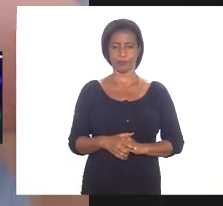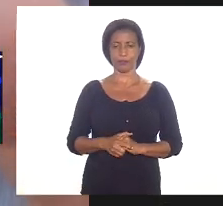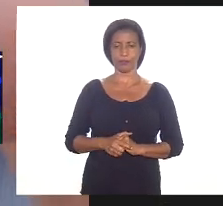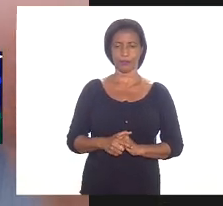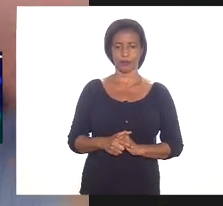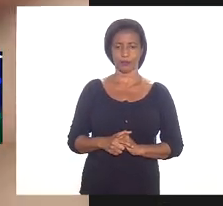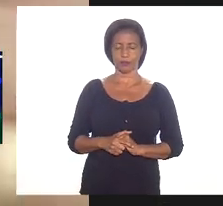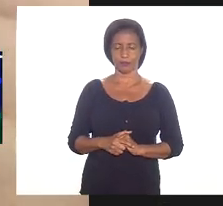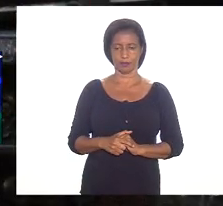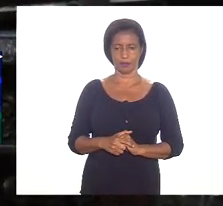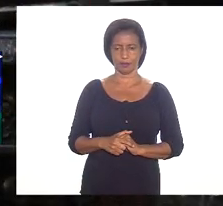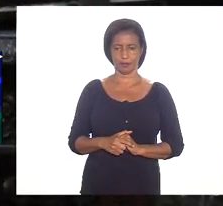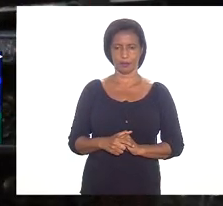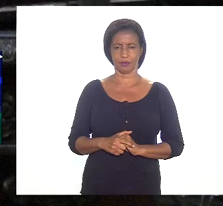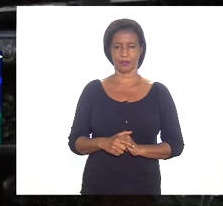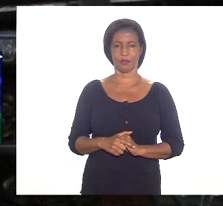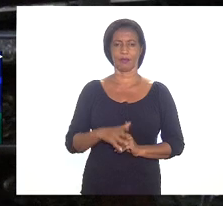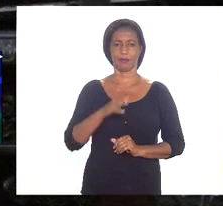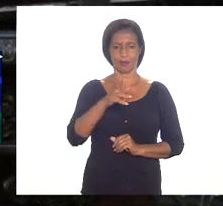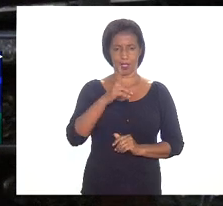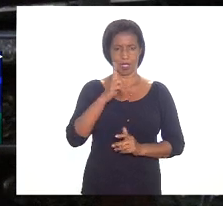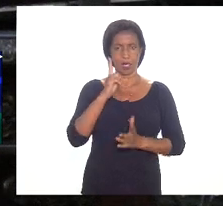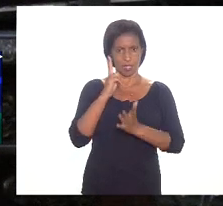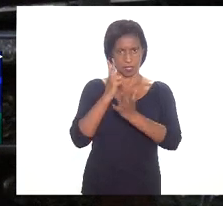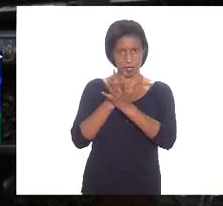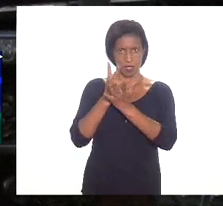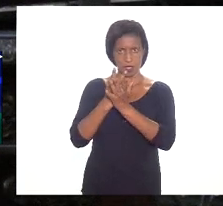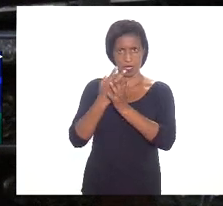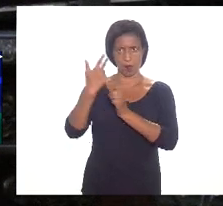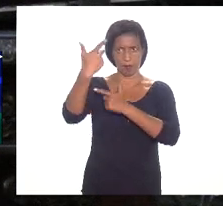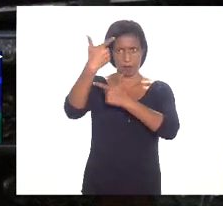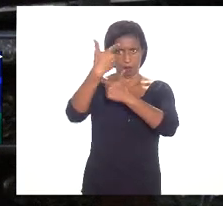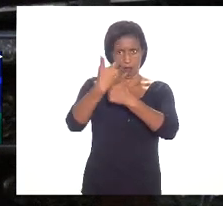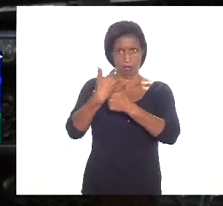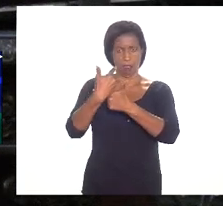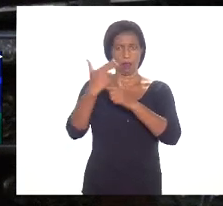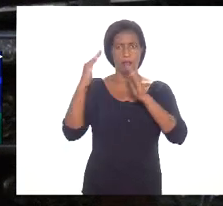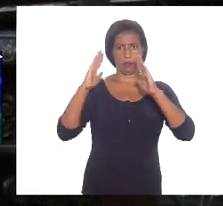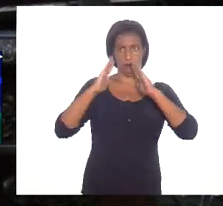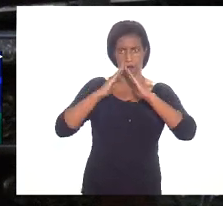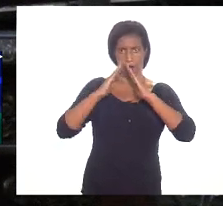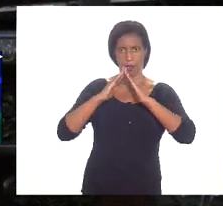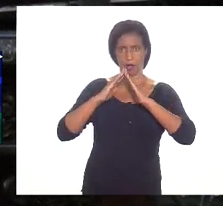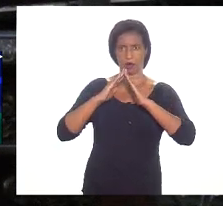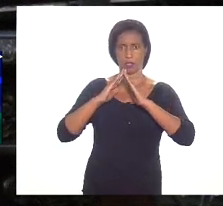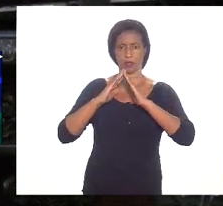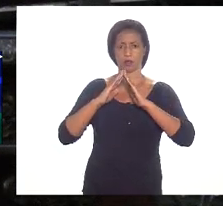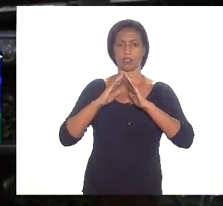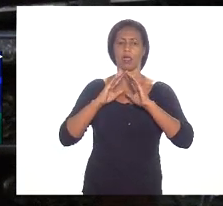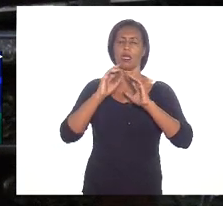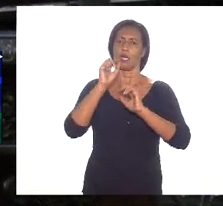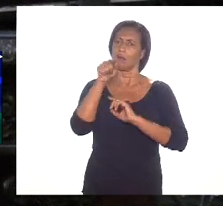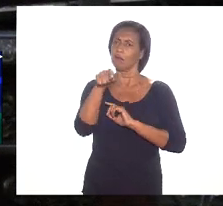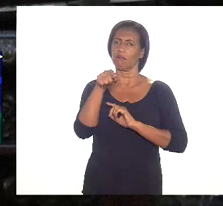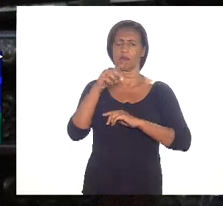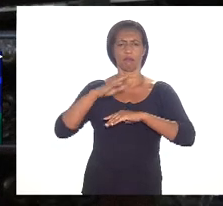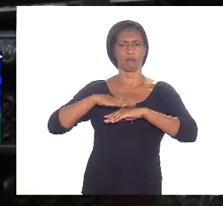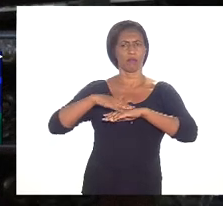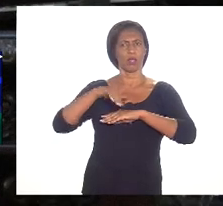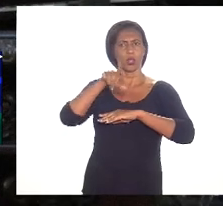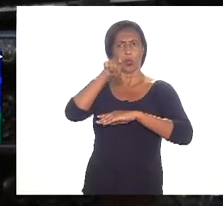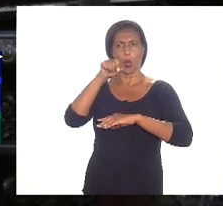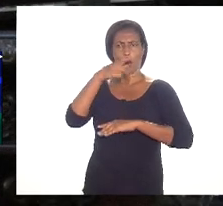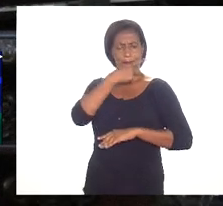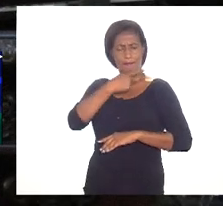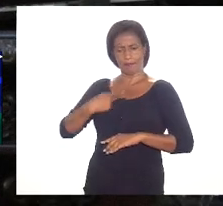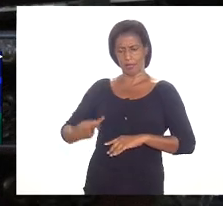agora continuar remota sempre remota presidência poderá daqui do plenário fazer a